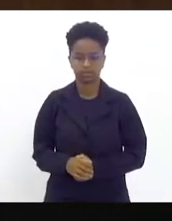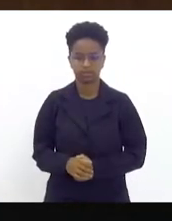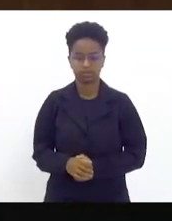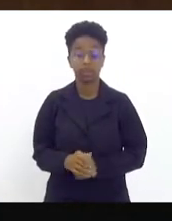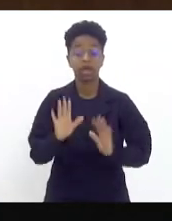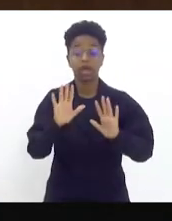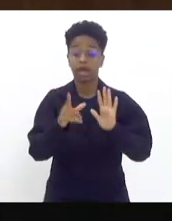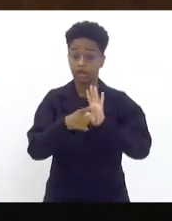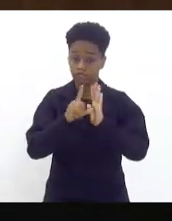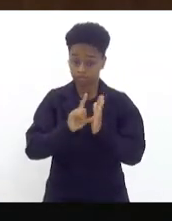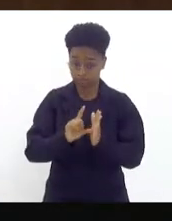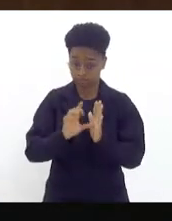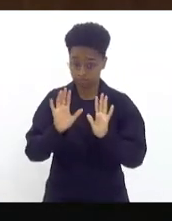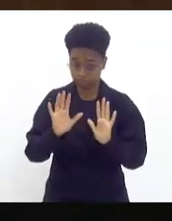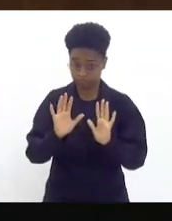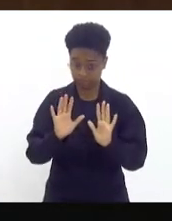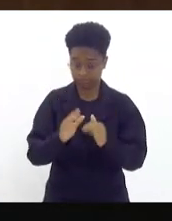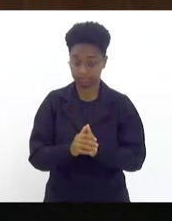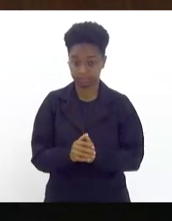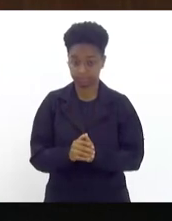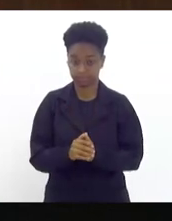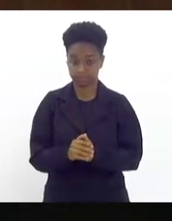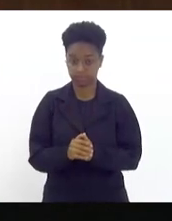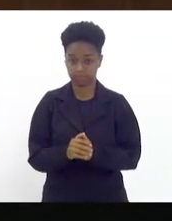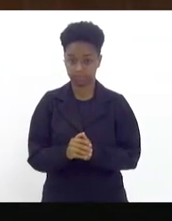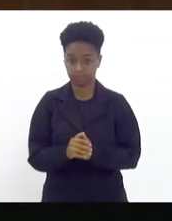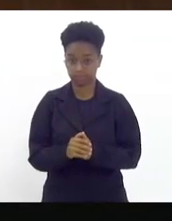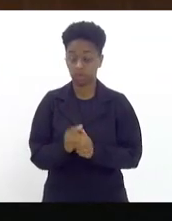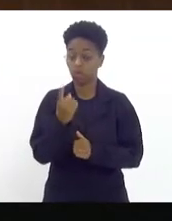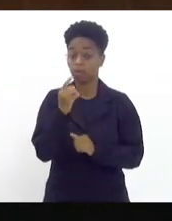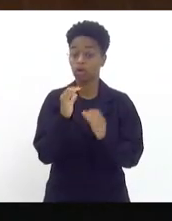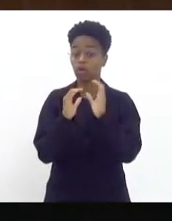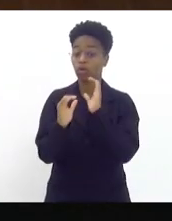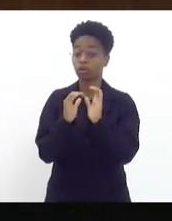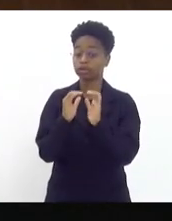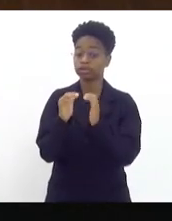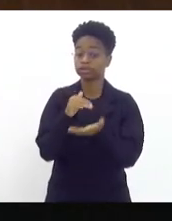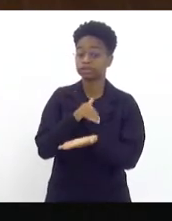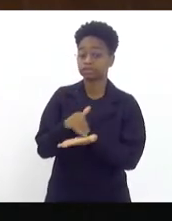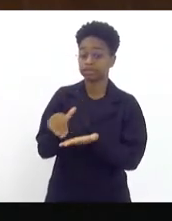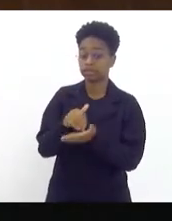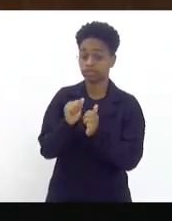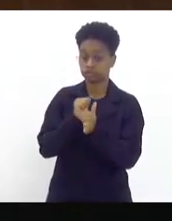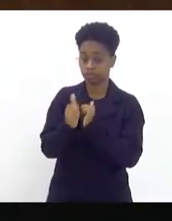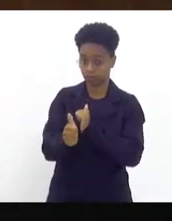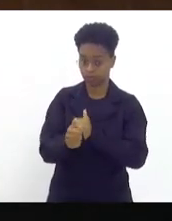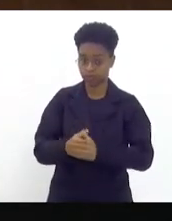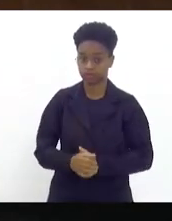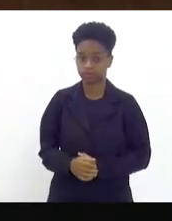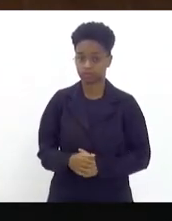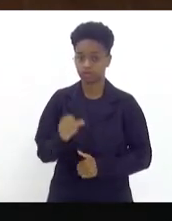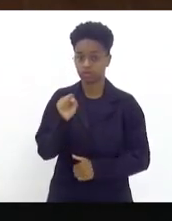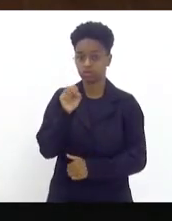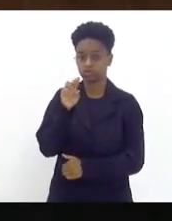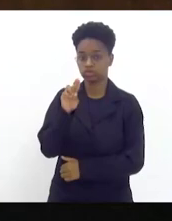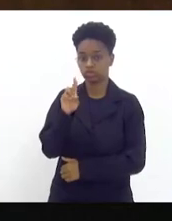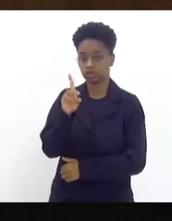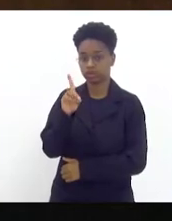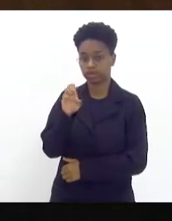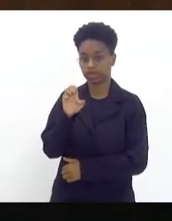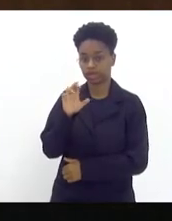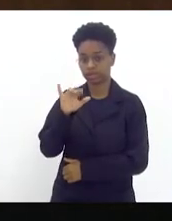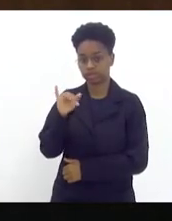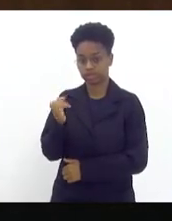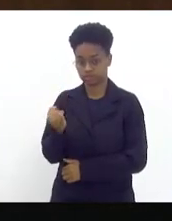antes Porém uma comunicação da secretaria de esportes a suderj a